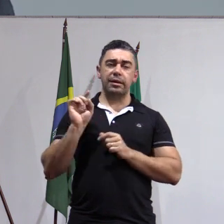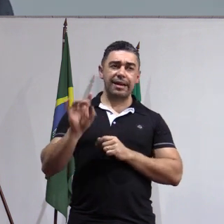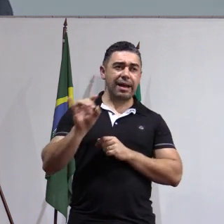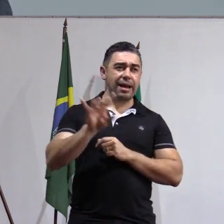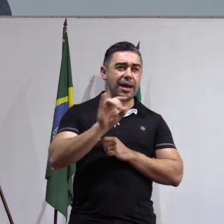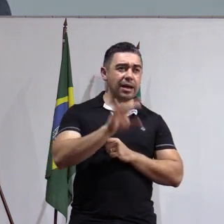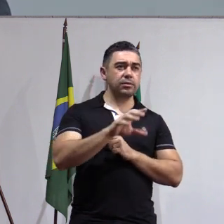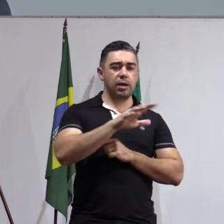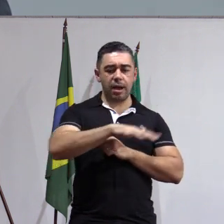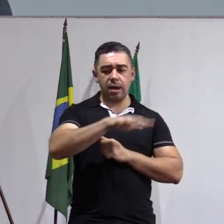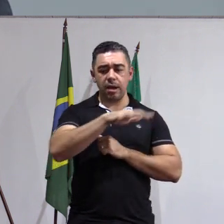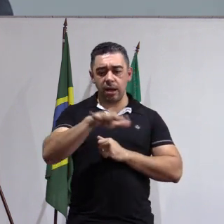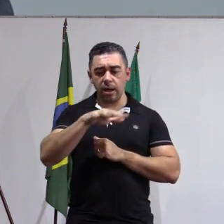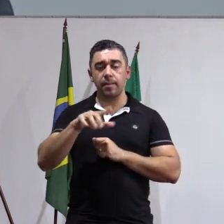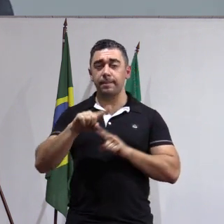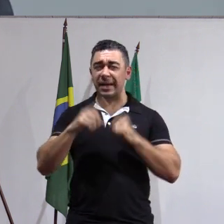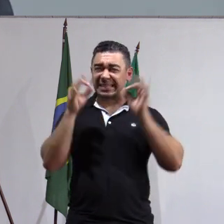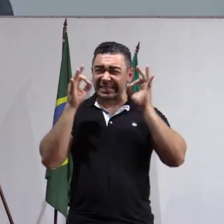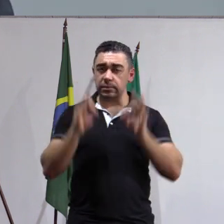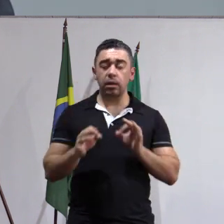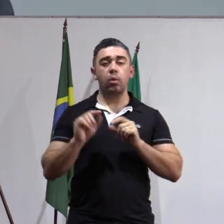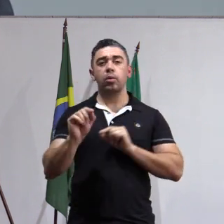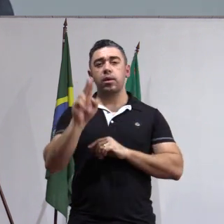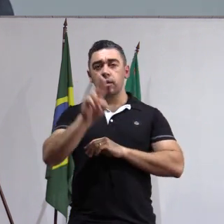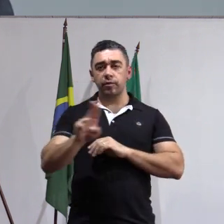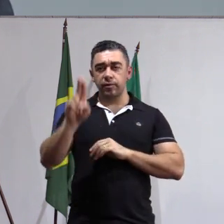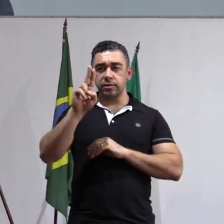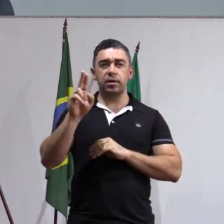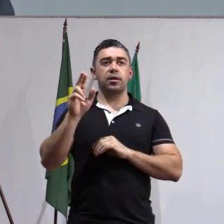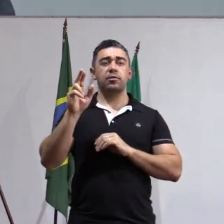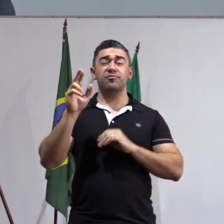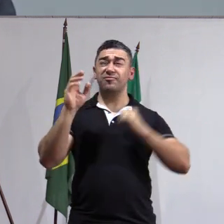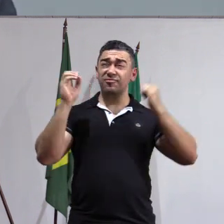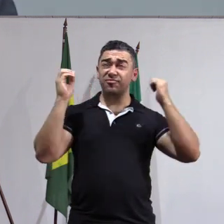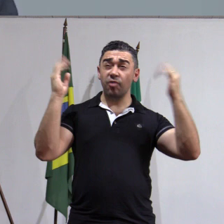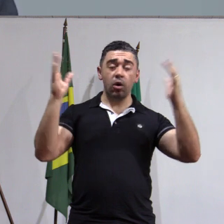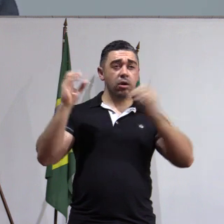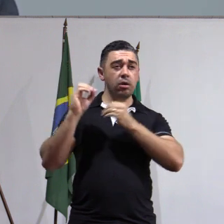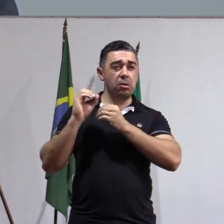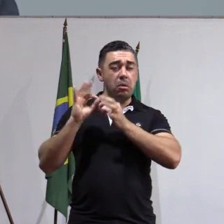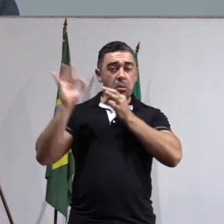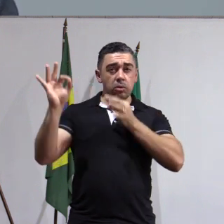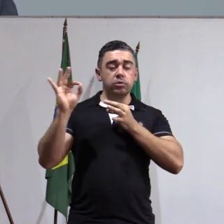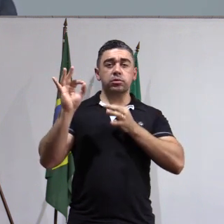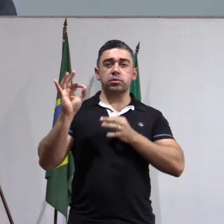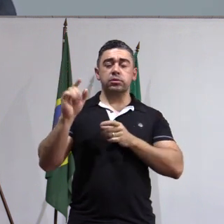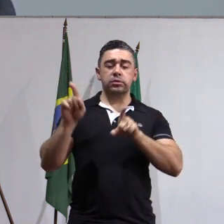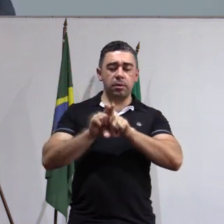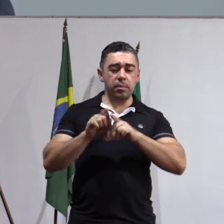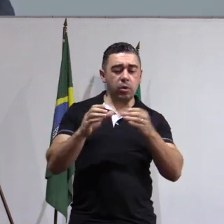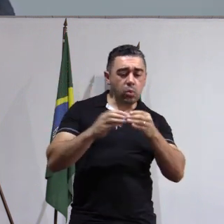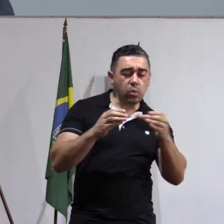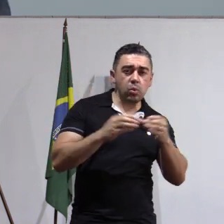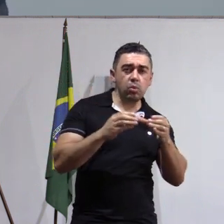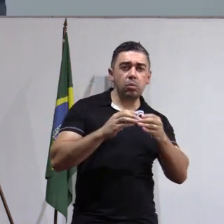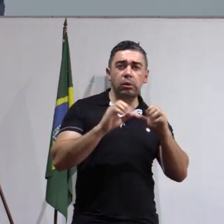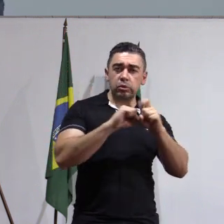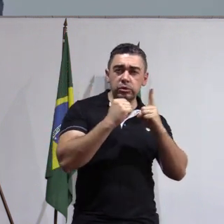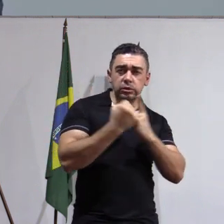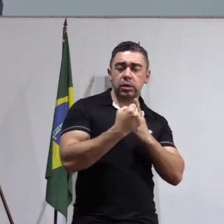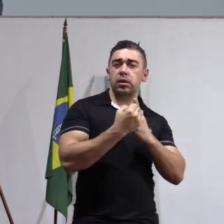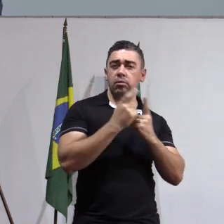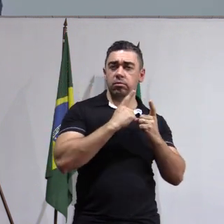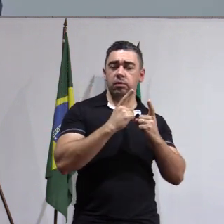setores, mas com toda certeza, universidades distantes dos grandes centros econômicos, grupos sociais fragilizados e